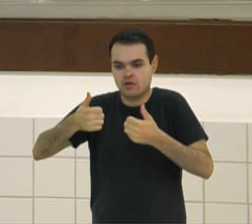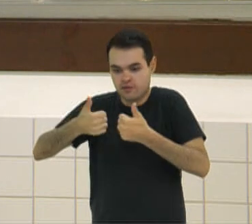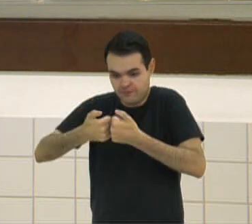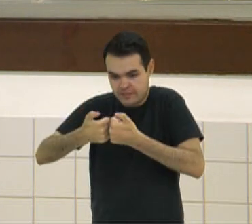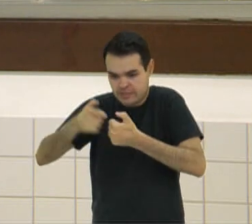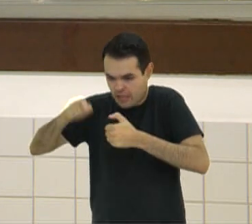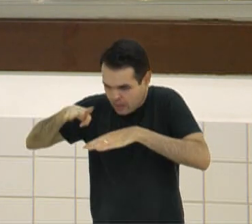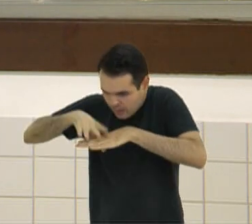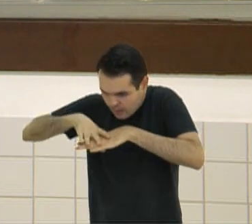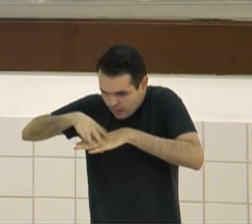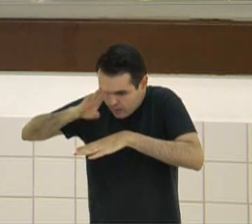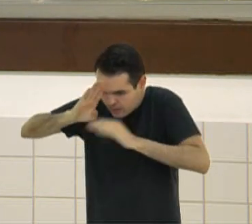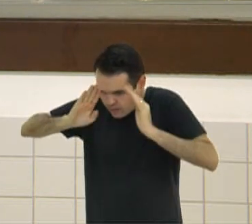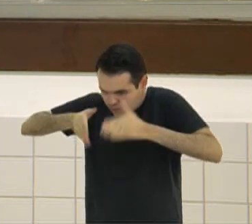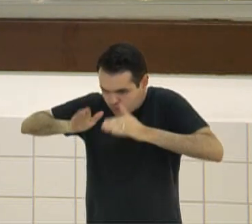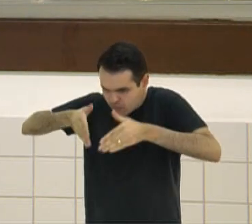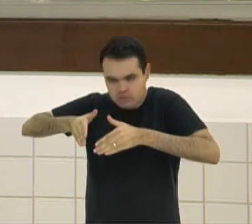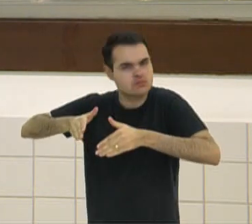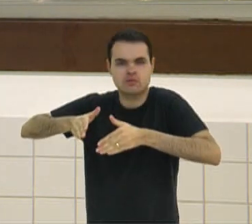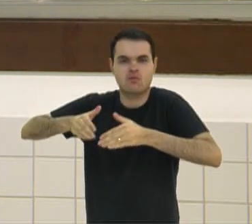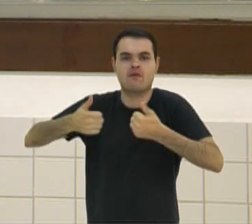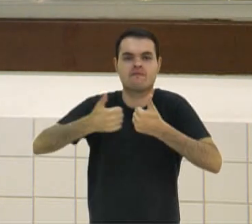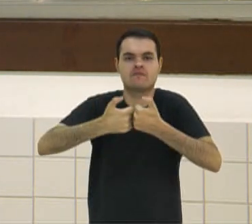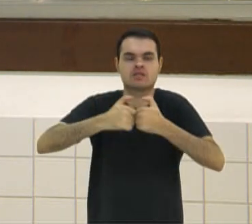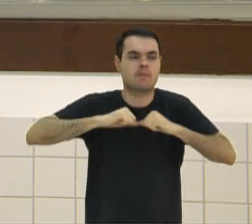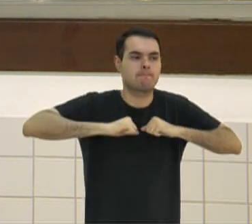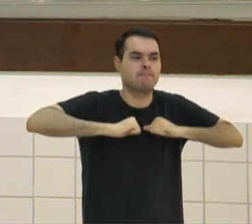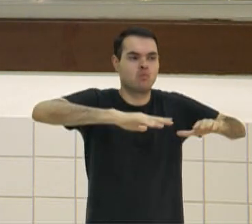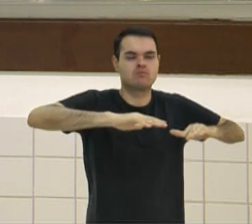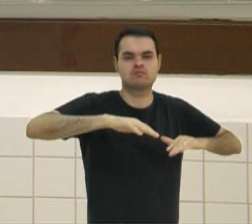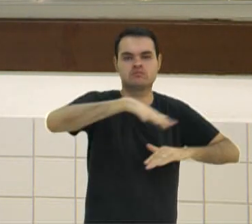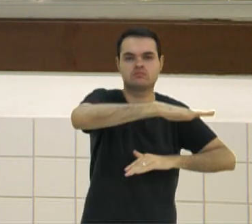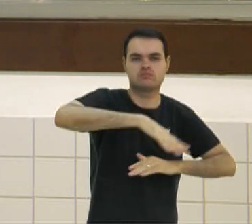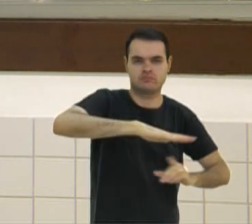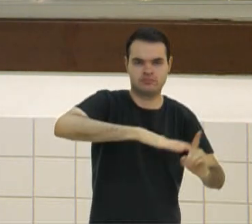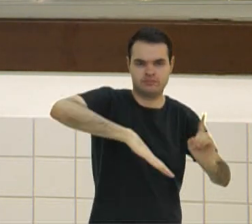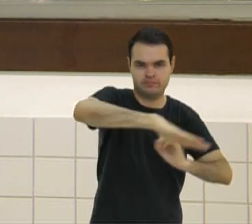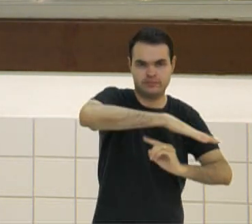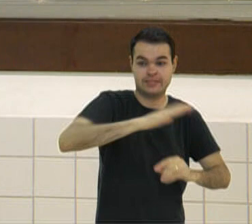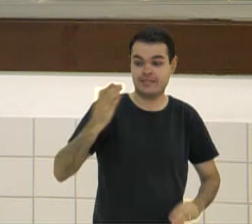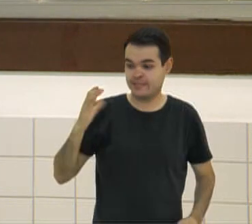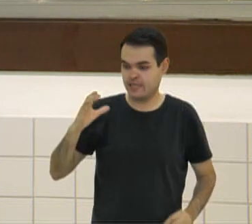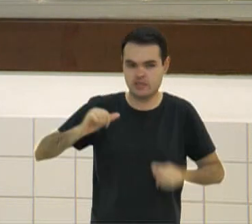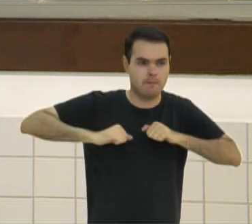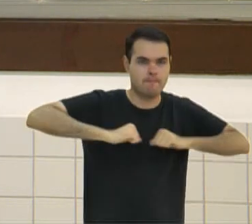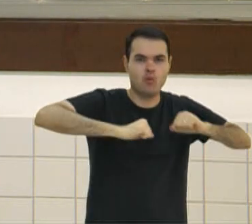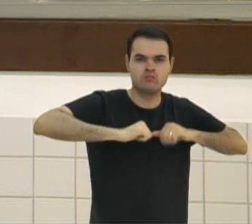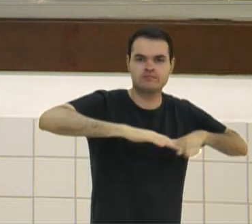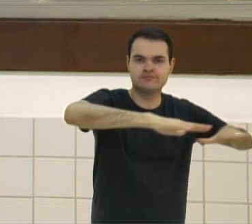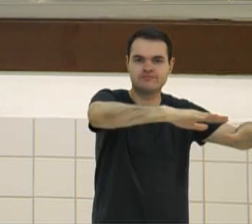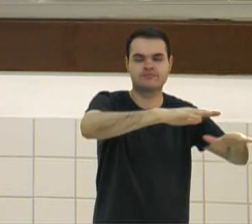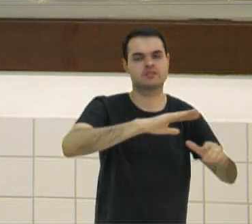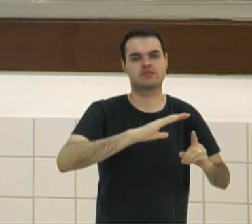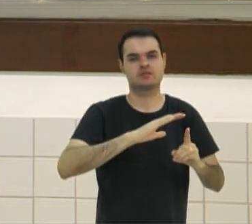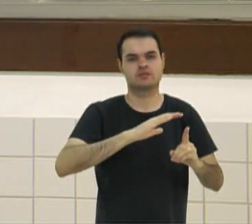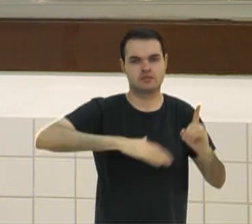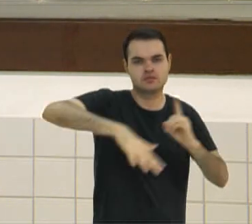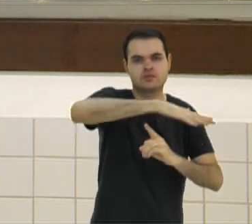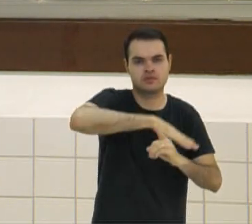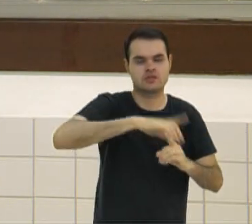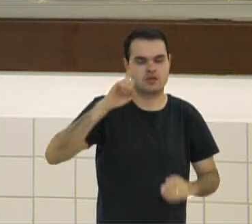né? Física, ela causa impacto na sociedade. Ciência, ela causa impacto na sociedade. Isso é uma coisa muito importante da gente salientar